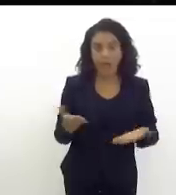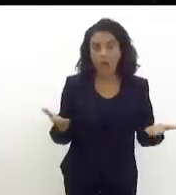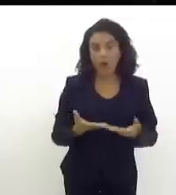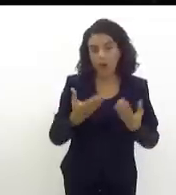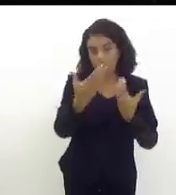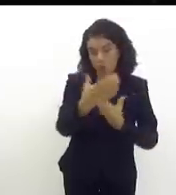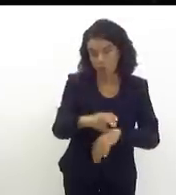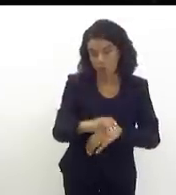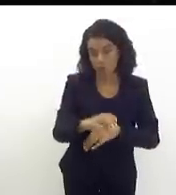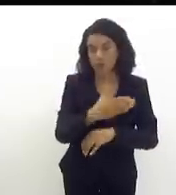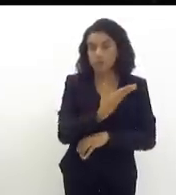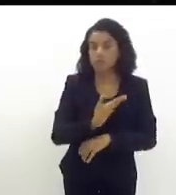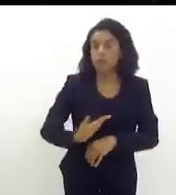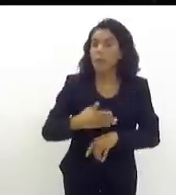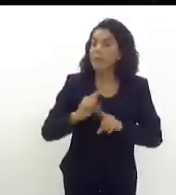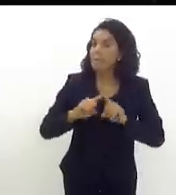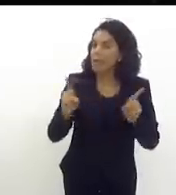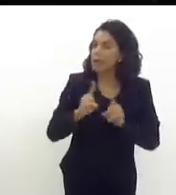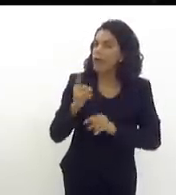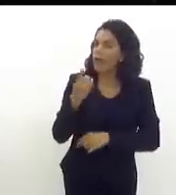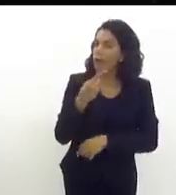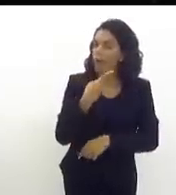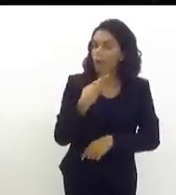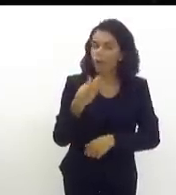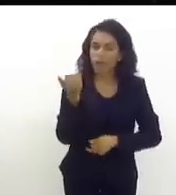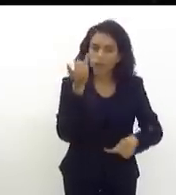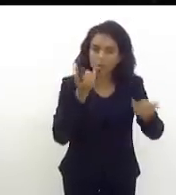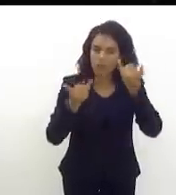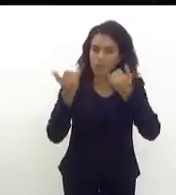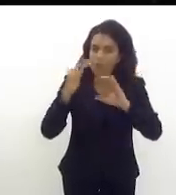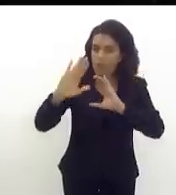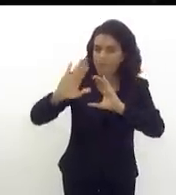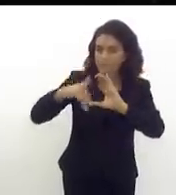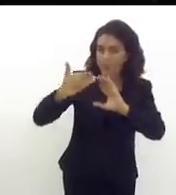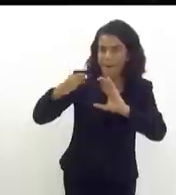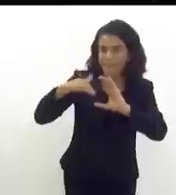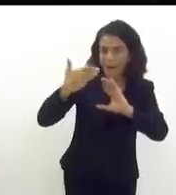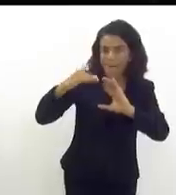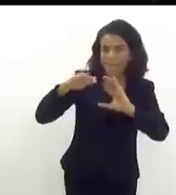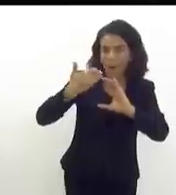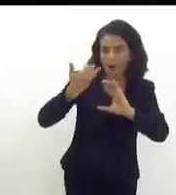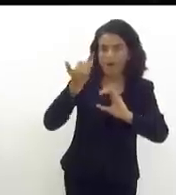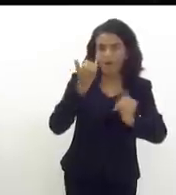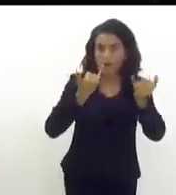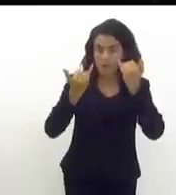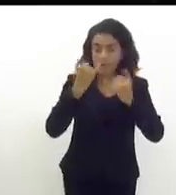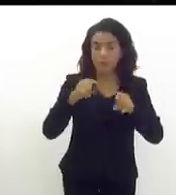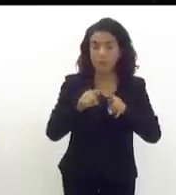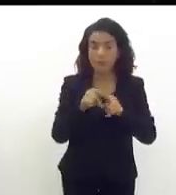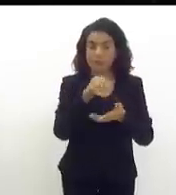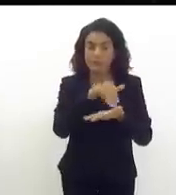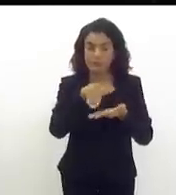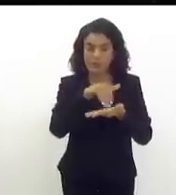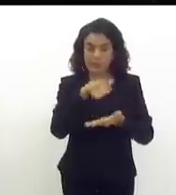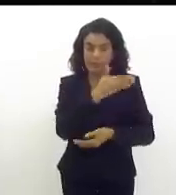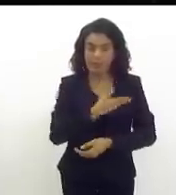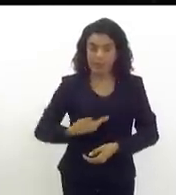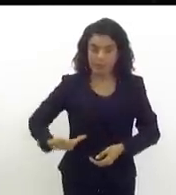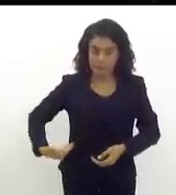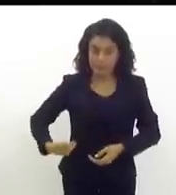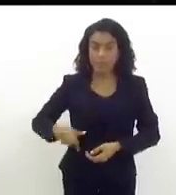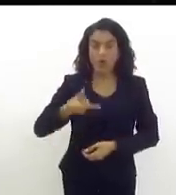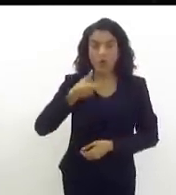concurso público mas eu vi uma nota em segundo até o secretário de governo da minha siga